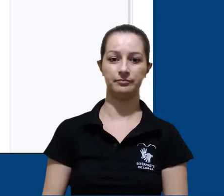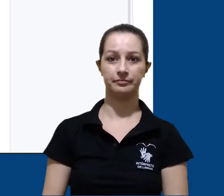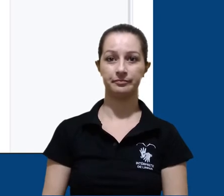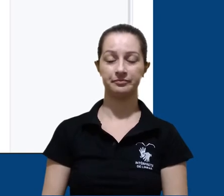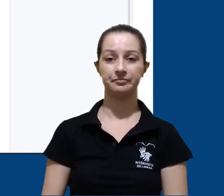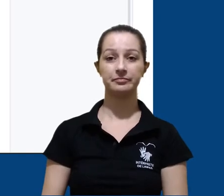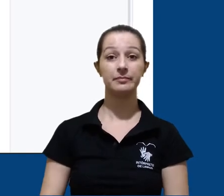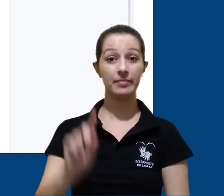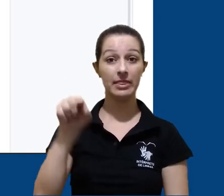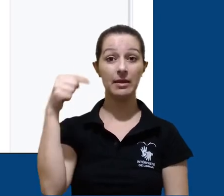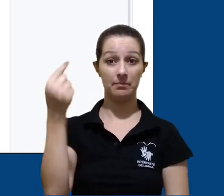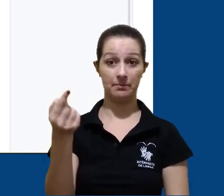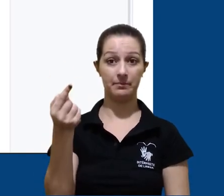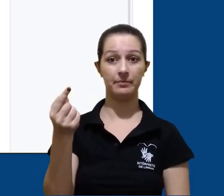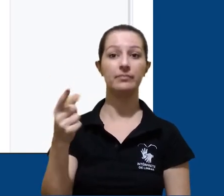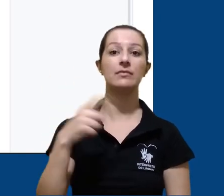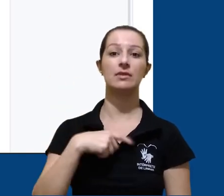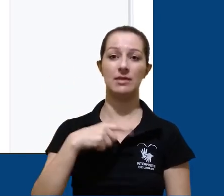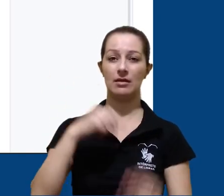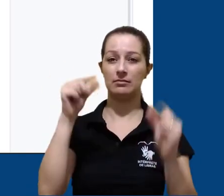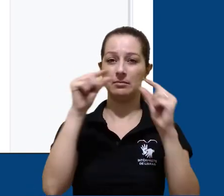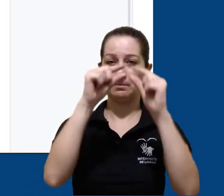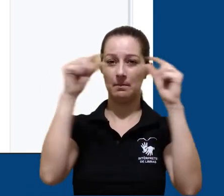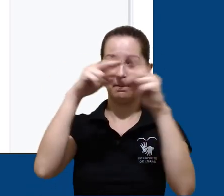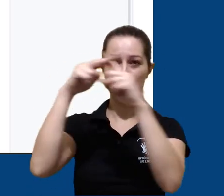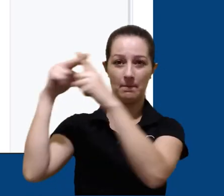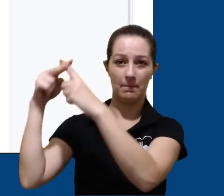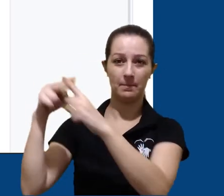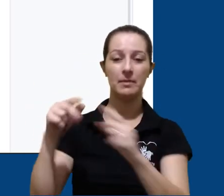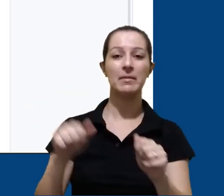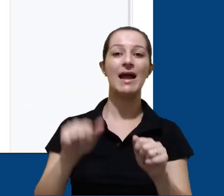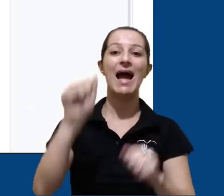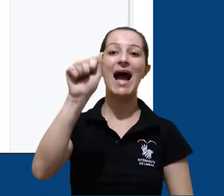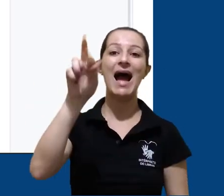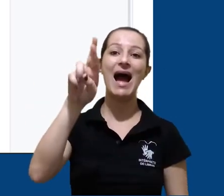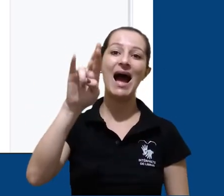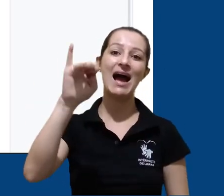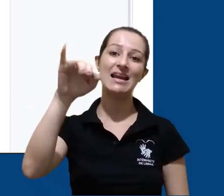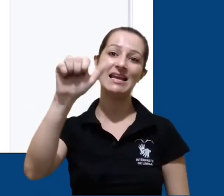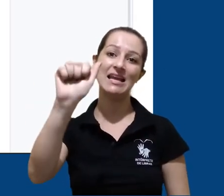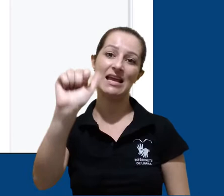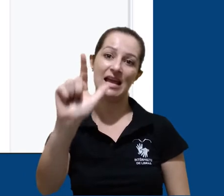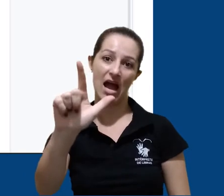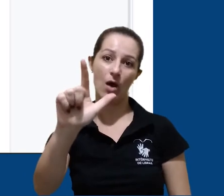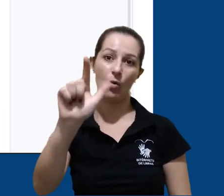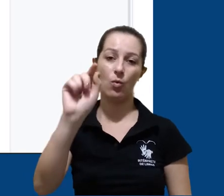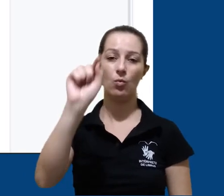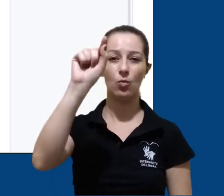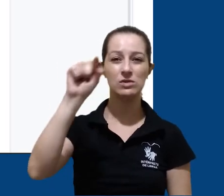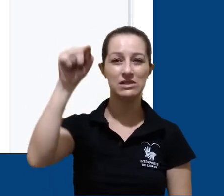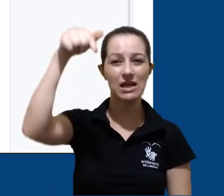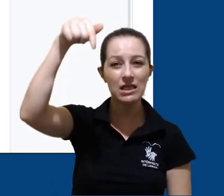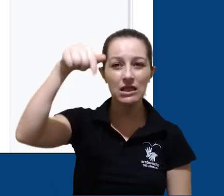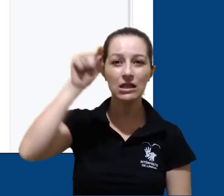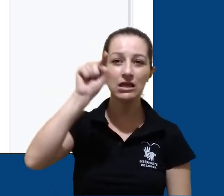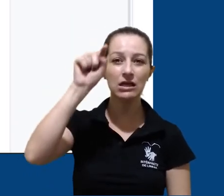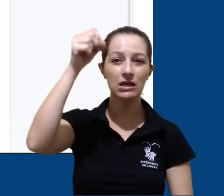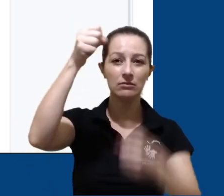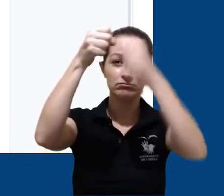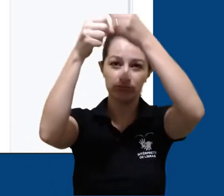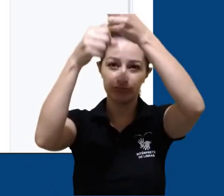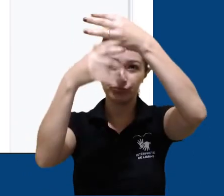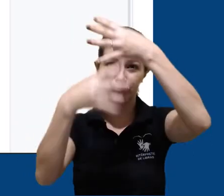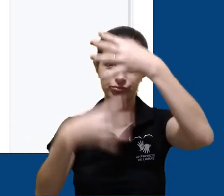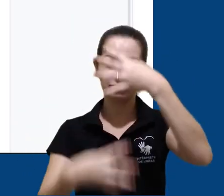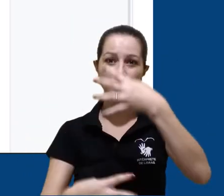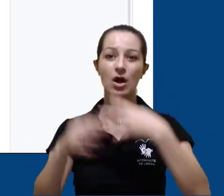depois dele nós podemos encontrar na barra de ferramentas o nome areal acompanhado de uma seta apontando para baixo clicamos